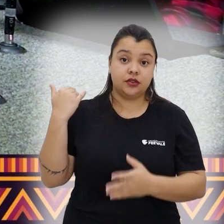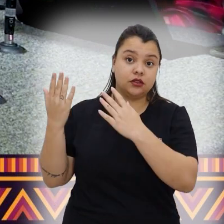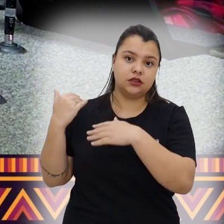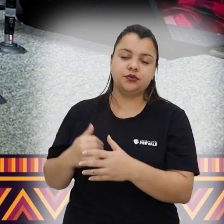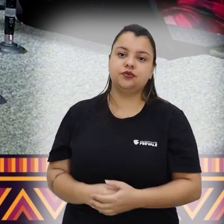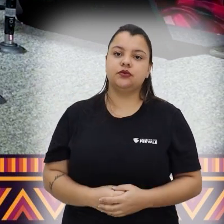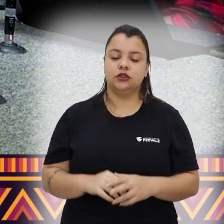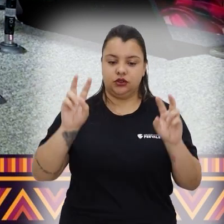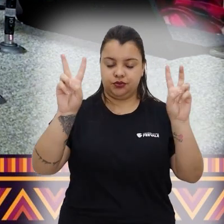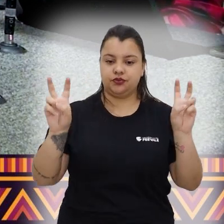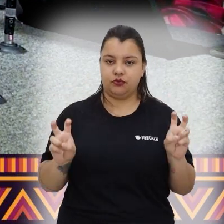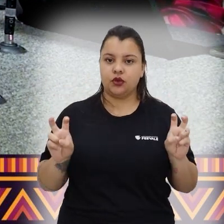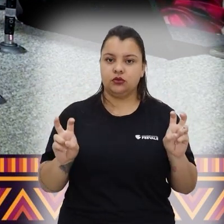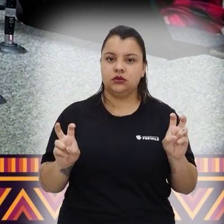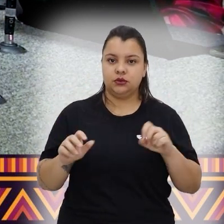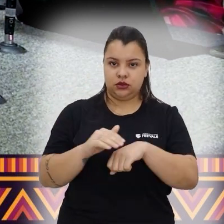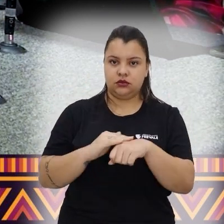um pouquinho,